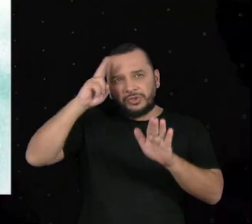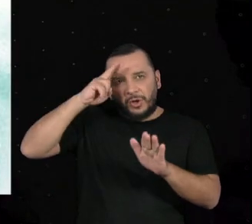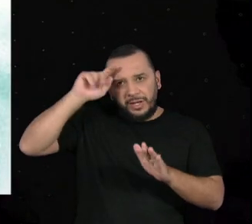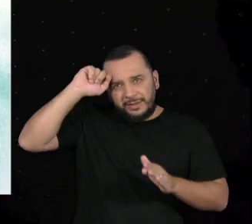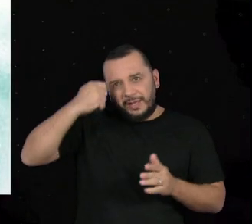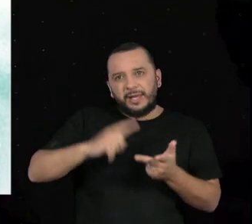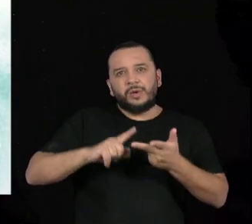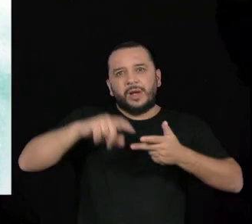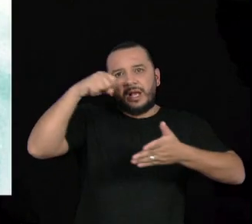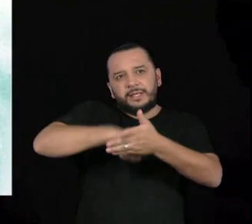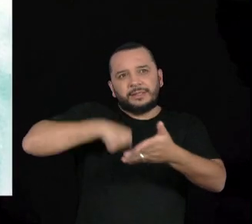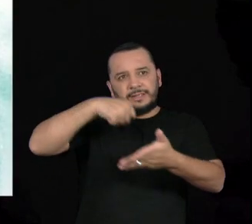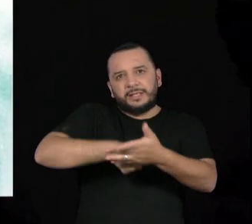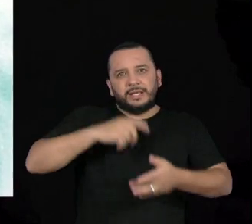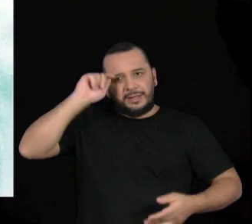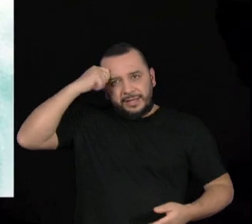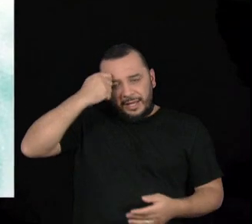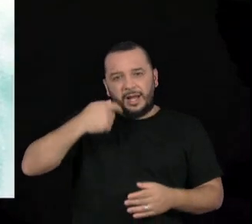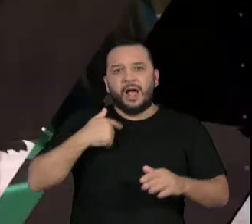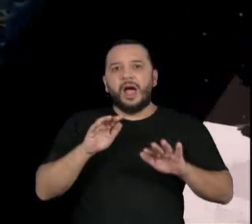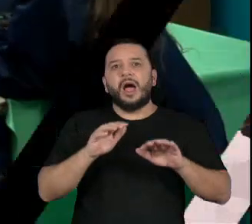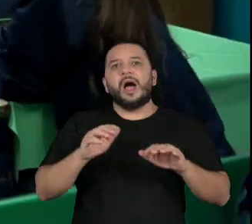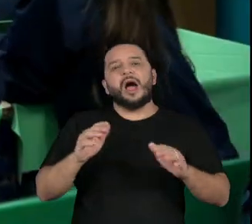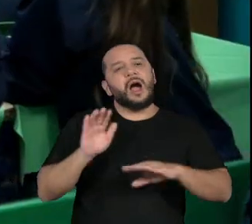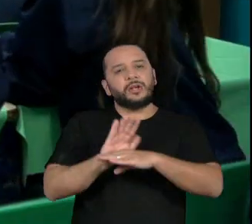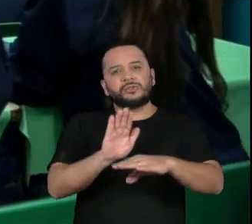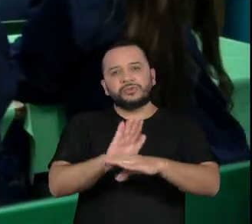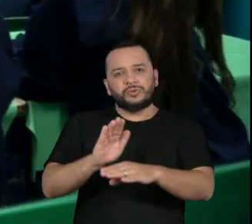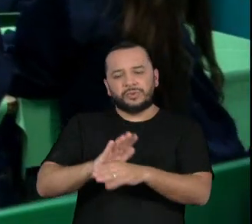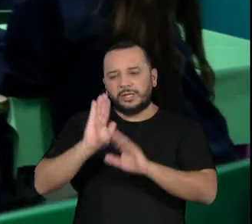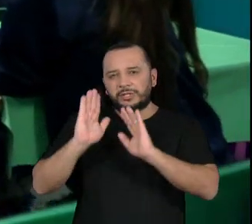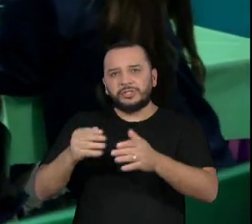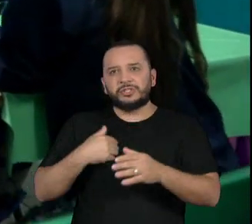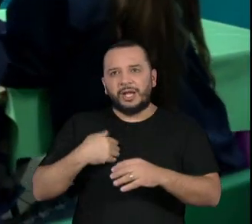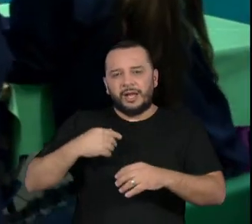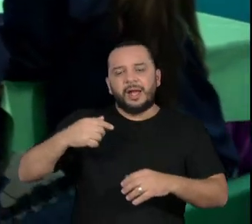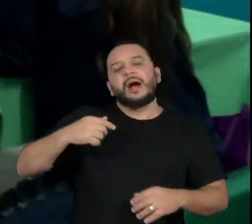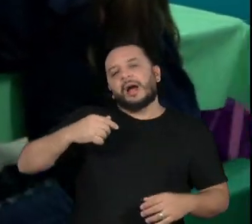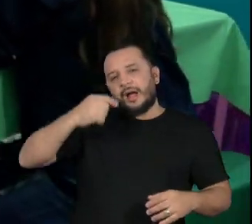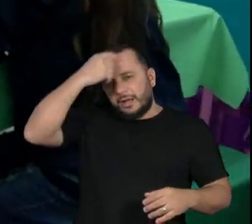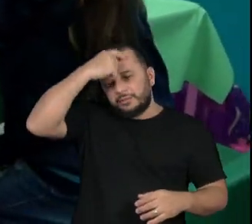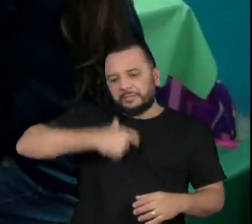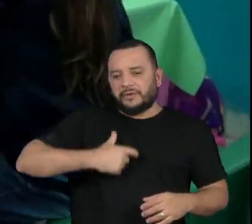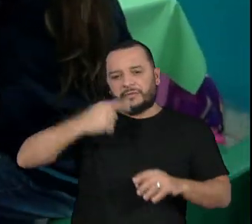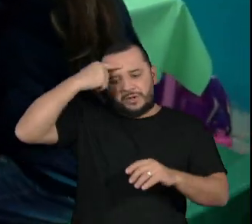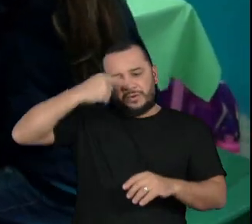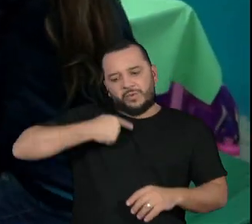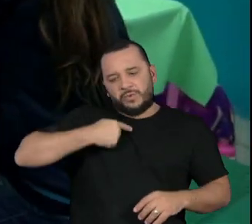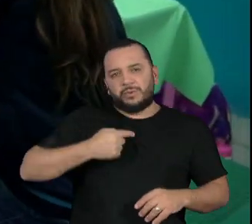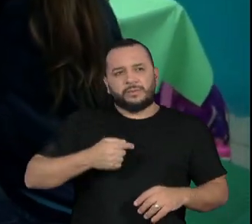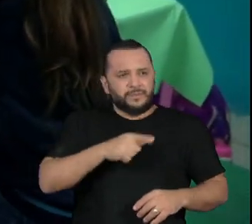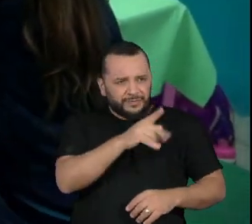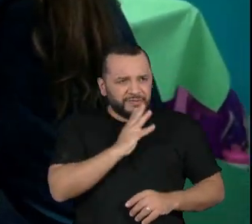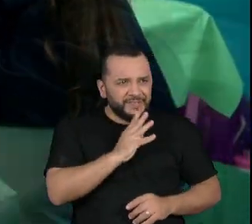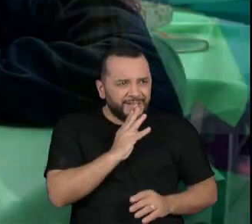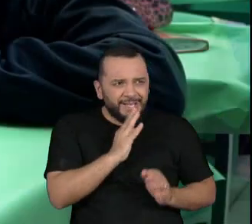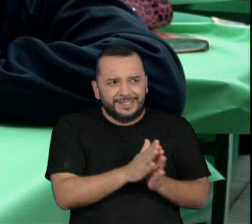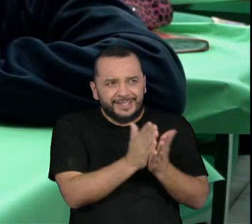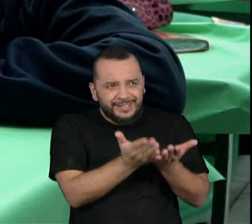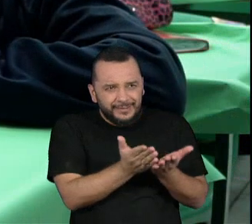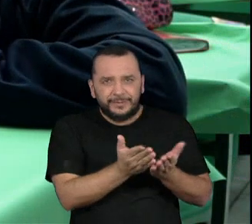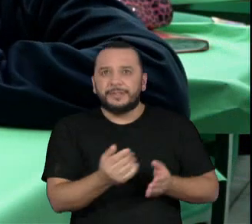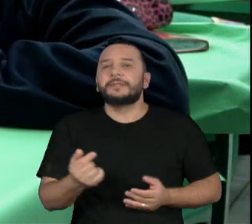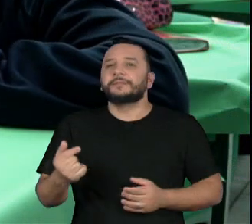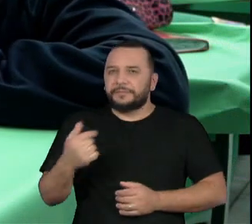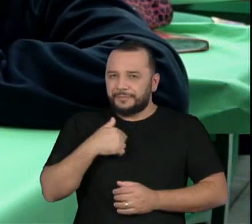para os alunos. Isso contribui para a formação de caráter. Esse livro aí a gente conhece, hein? Eu leio